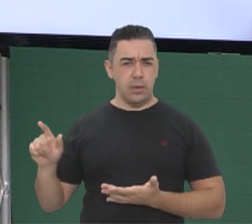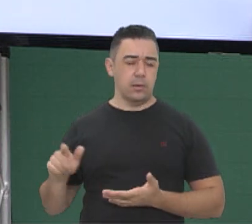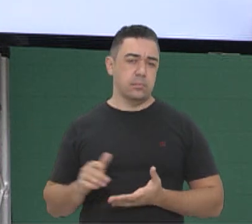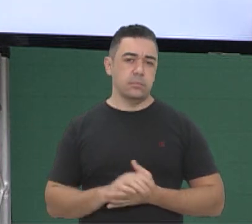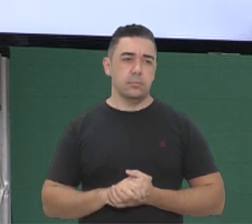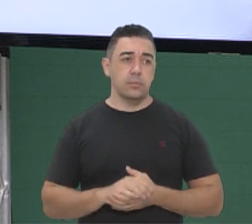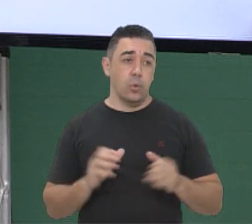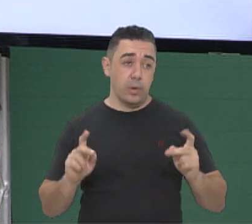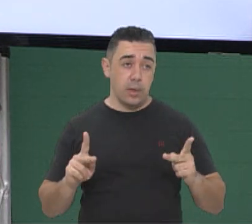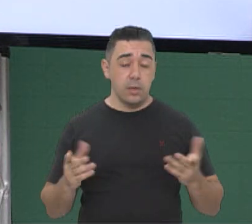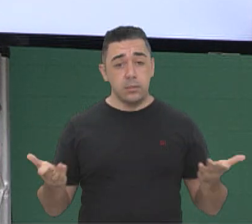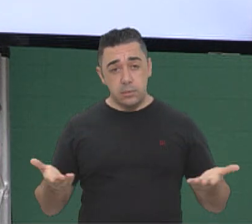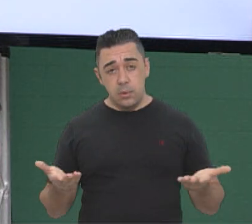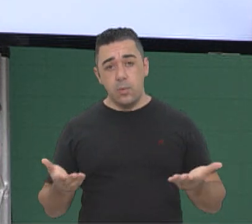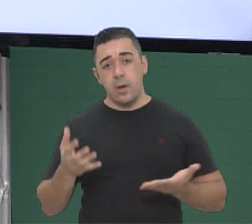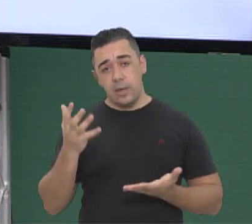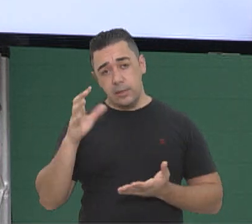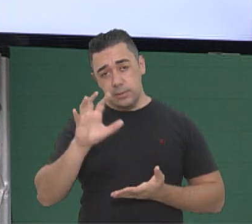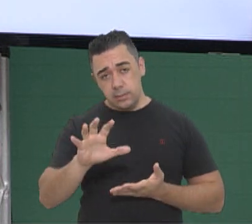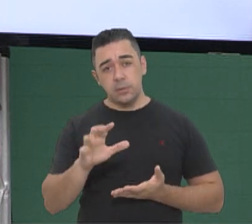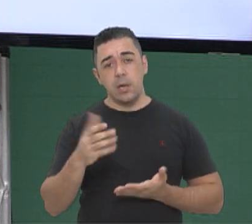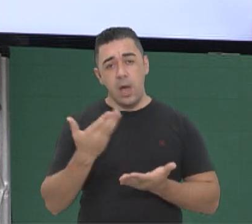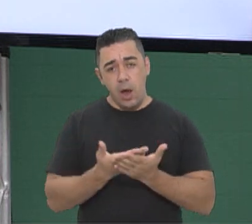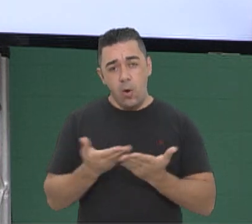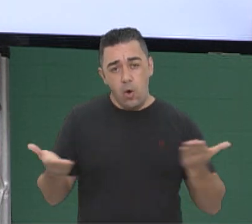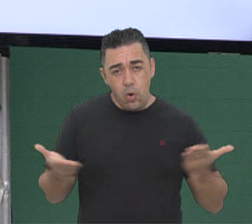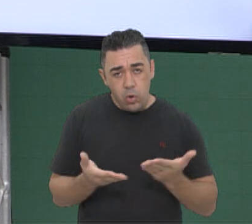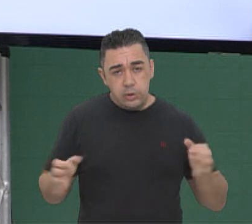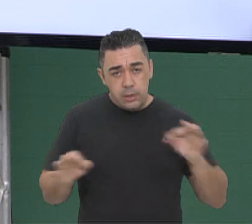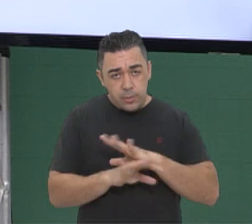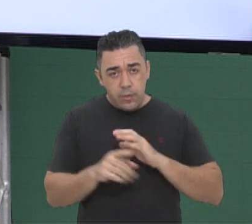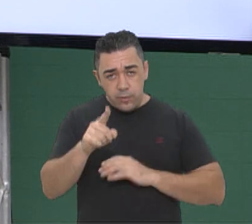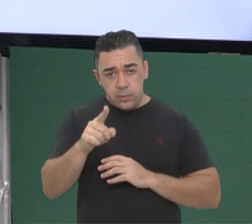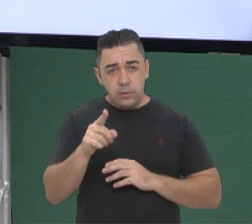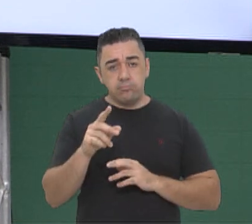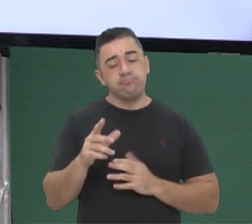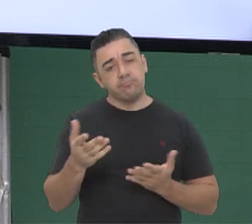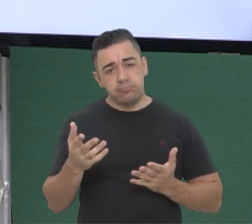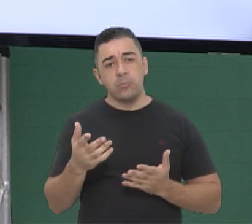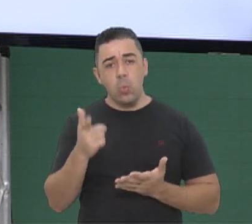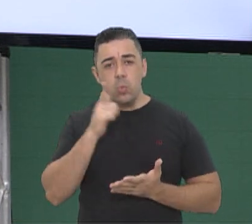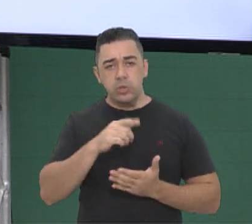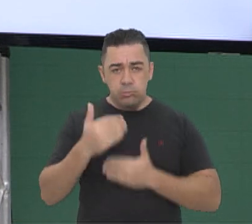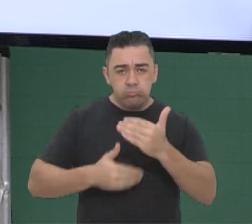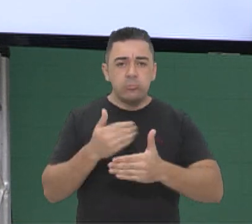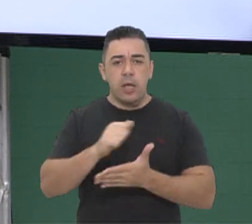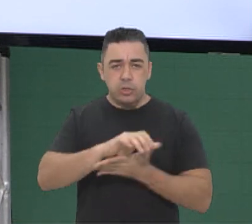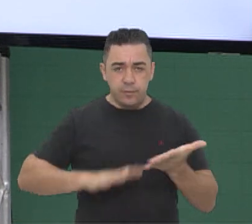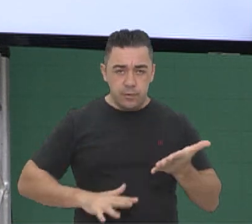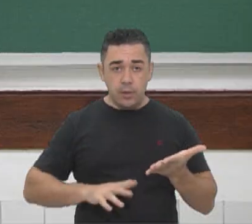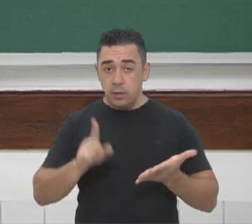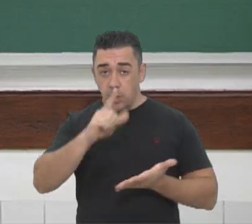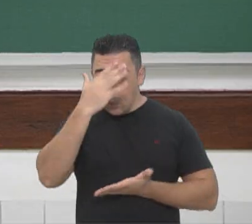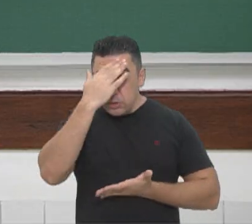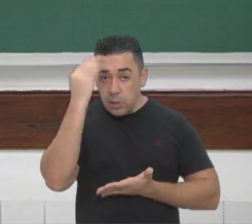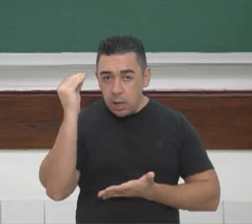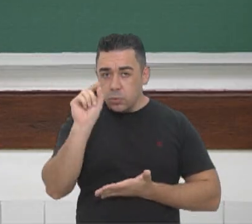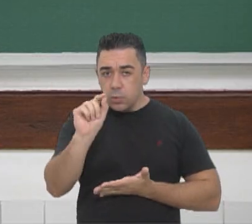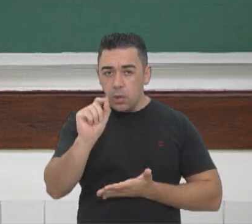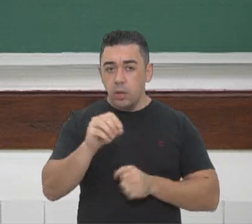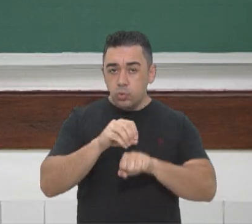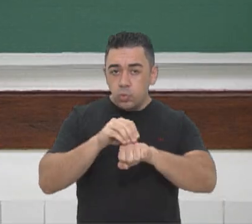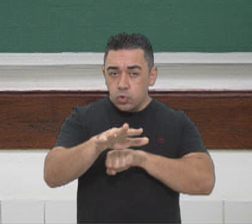ok? Então, é isso. Terminamos a aula de hoje. Espero que vocês possam desempenhar as atividades e não esqueçam